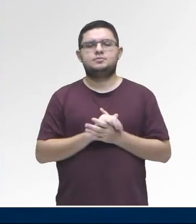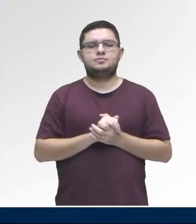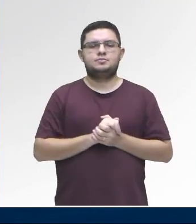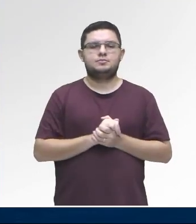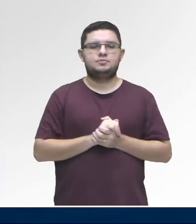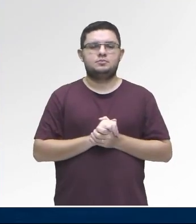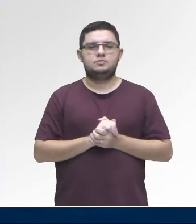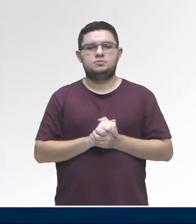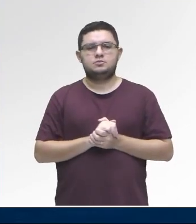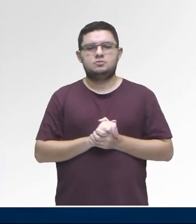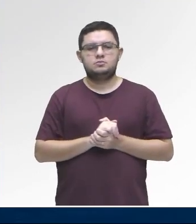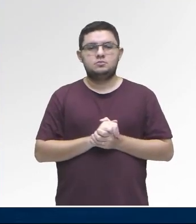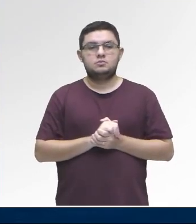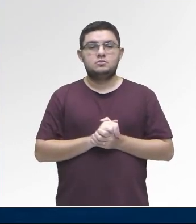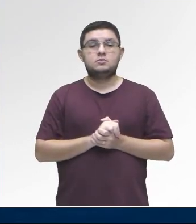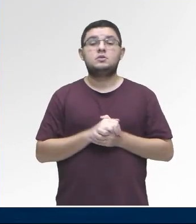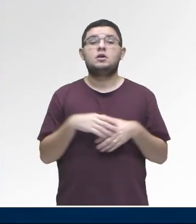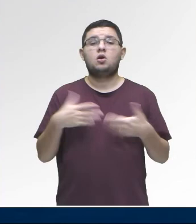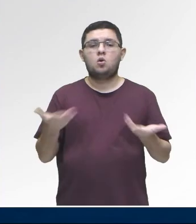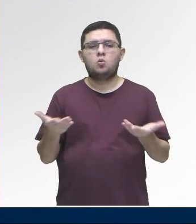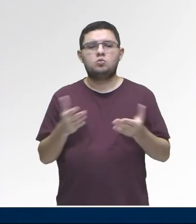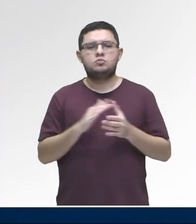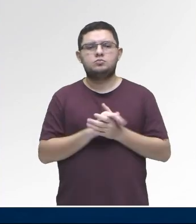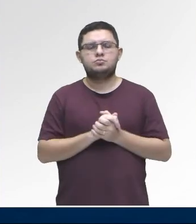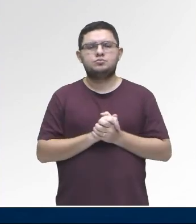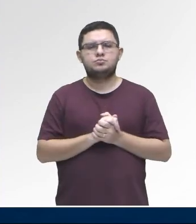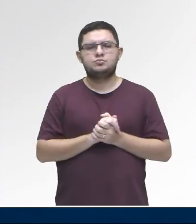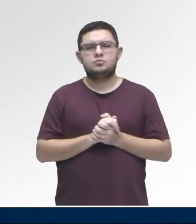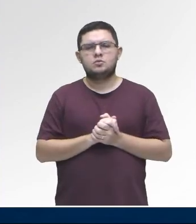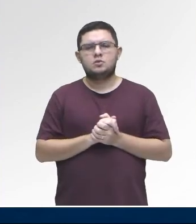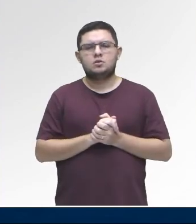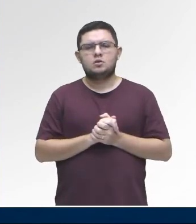E. Então, para